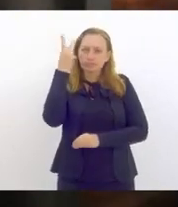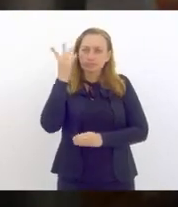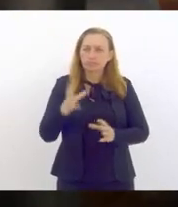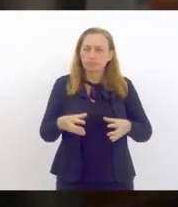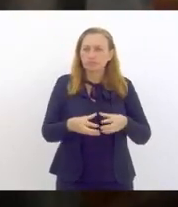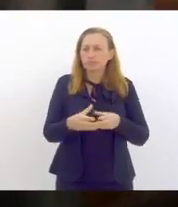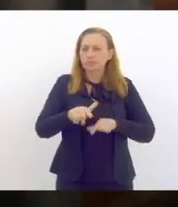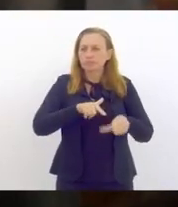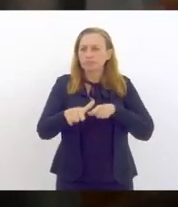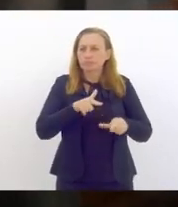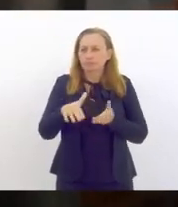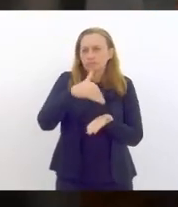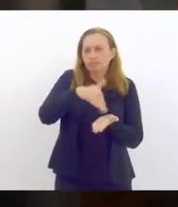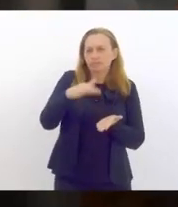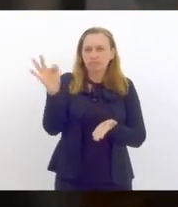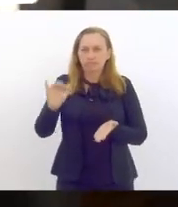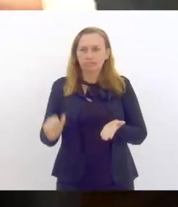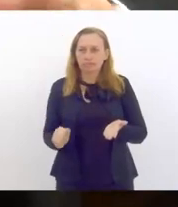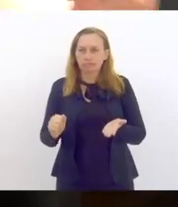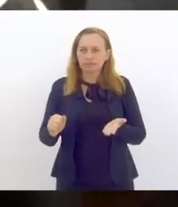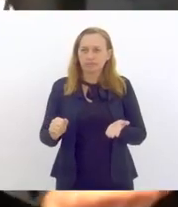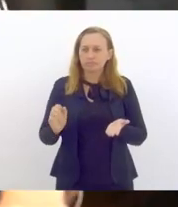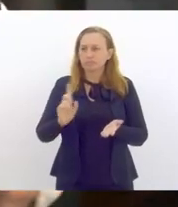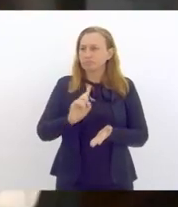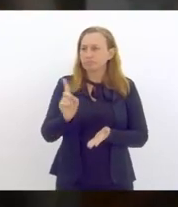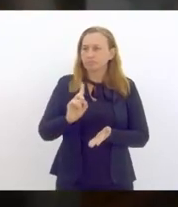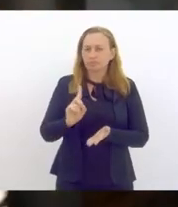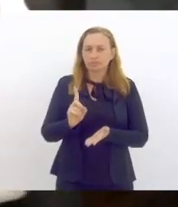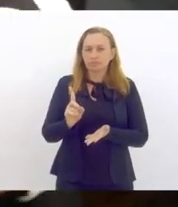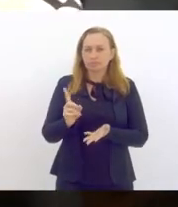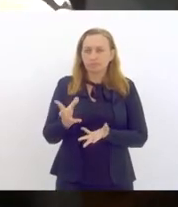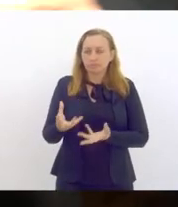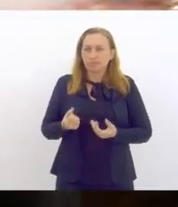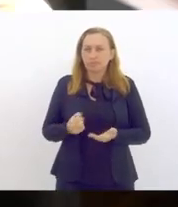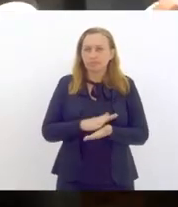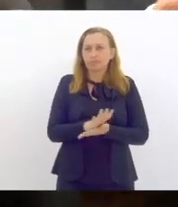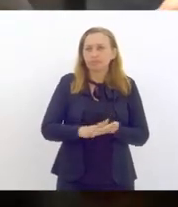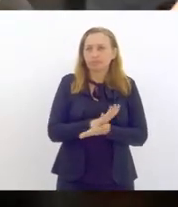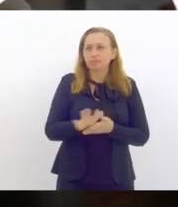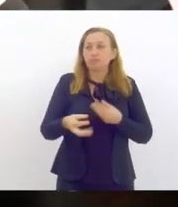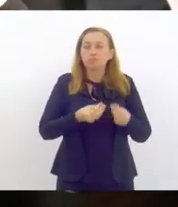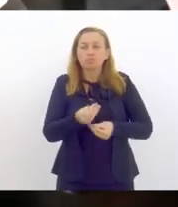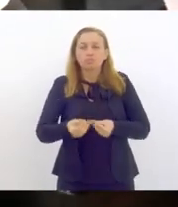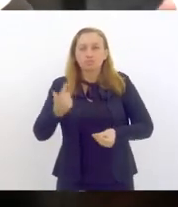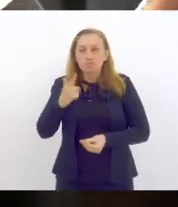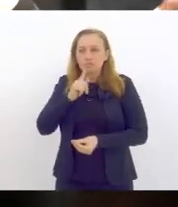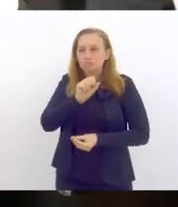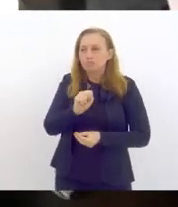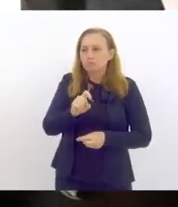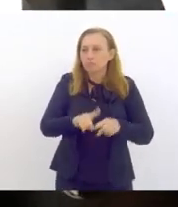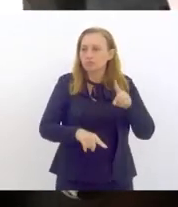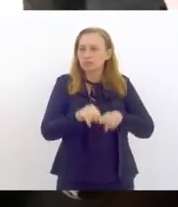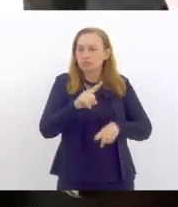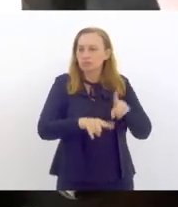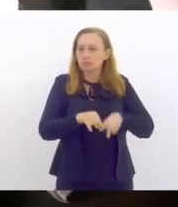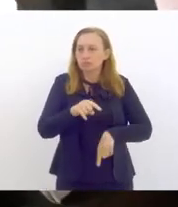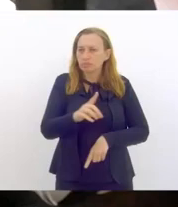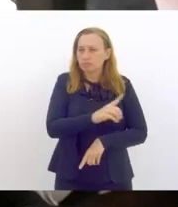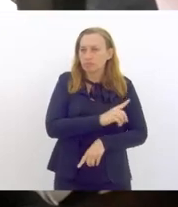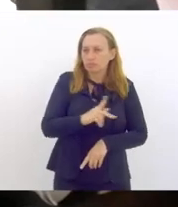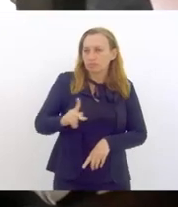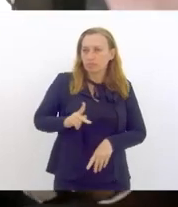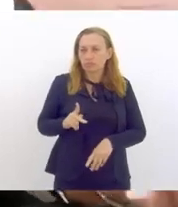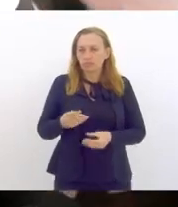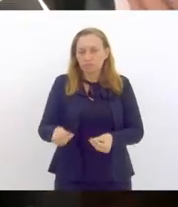de trabalho a secretaria de fazenda não recebemos como conseguimos esse material através da Defensoria